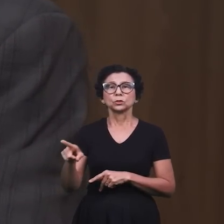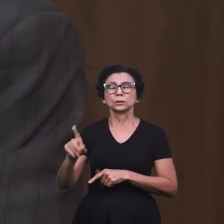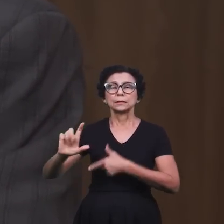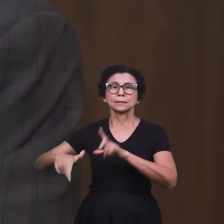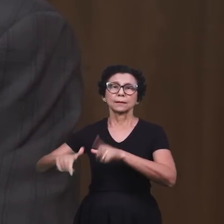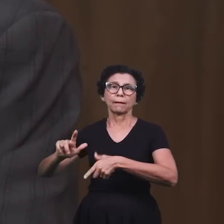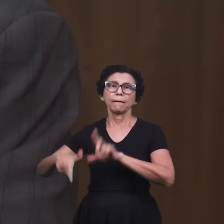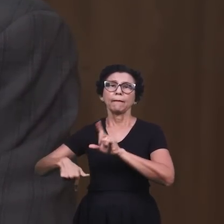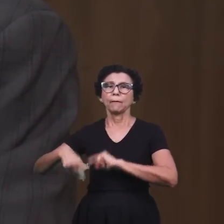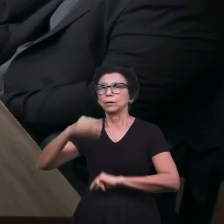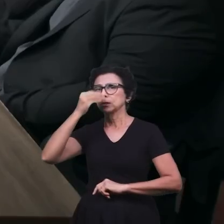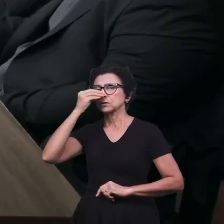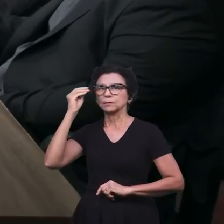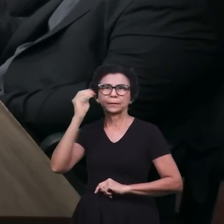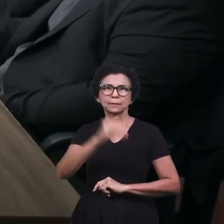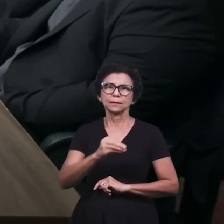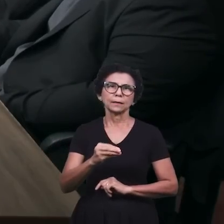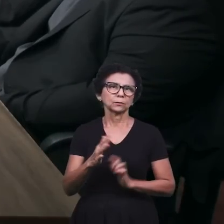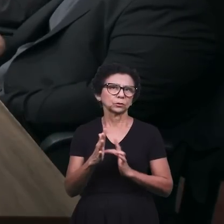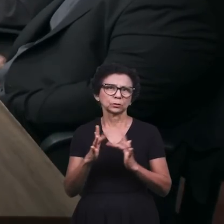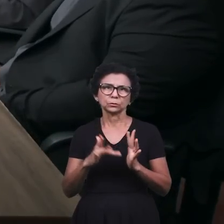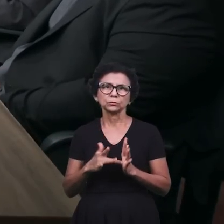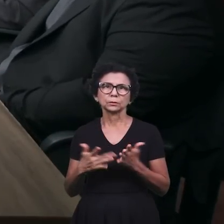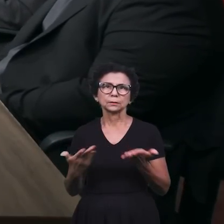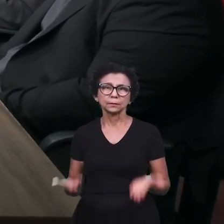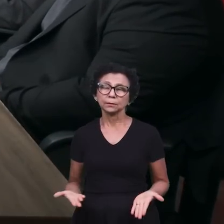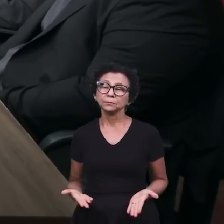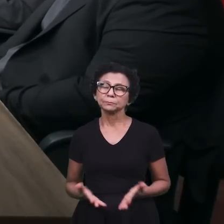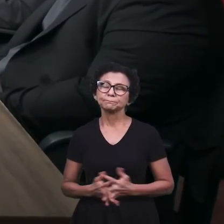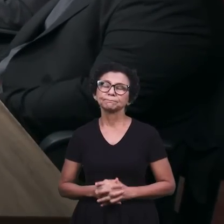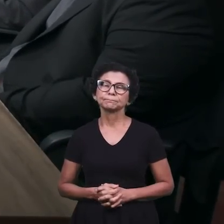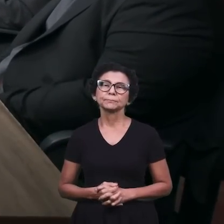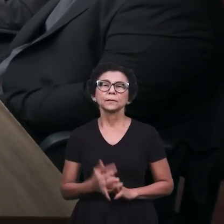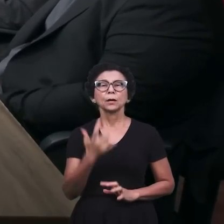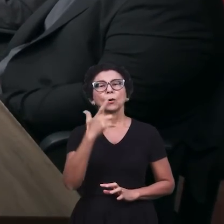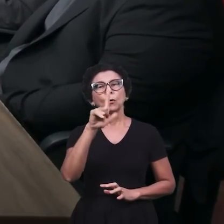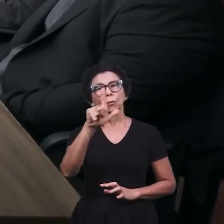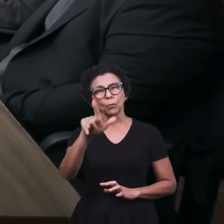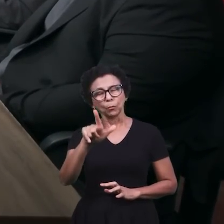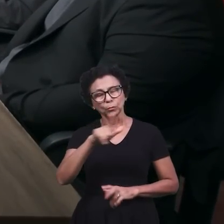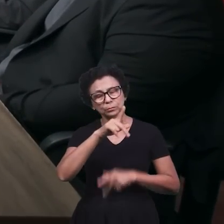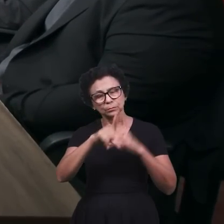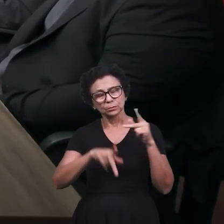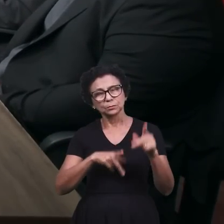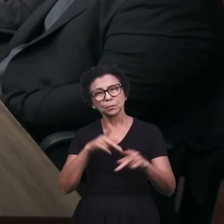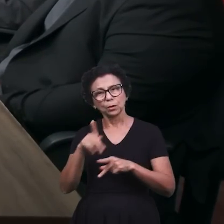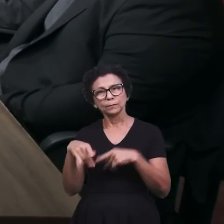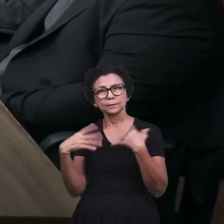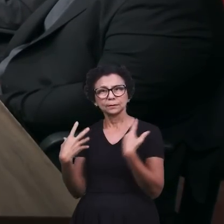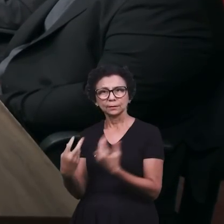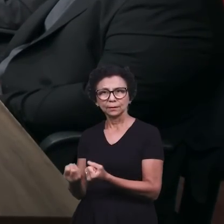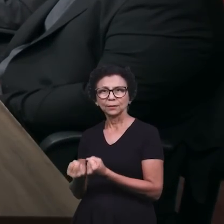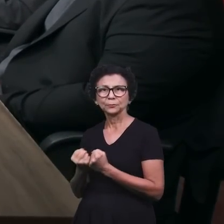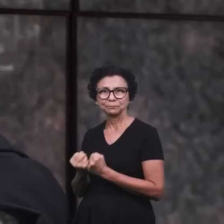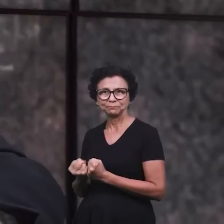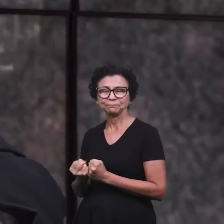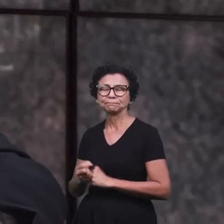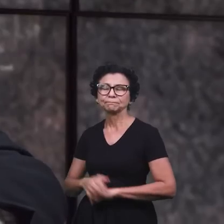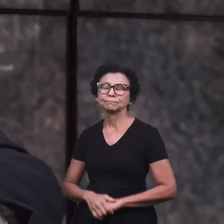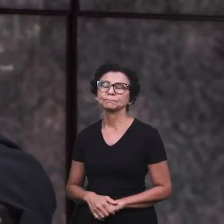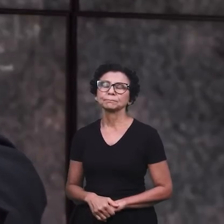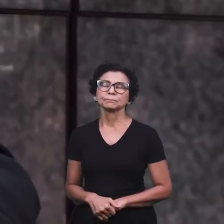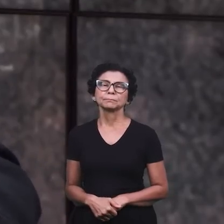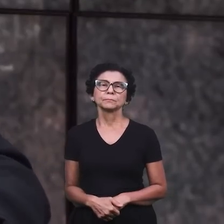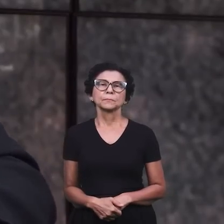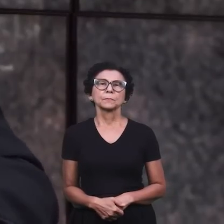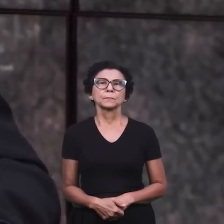seu nome, né? Mas foi oferecido a eles, né? Foi oferecido, exatamente, isso aí. Amém? Isso. Bom, e vou pedir também